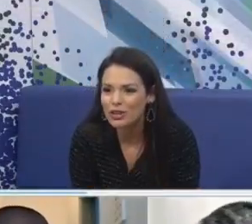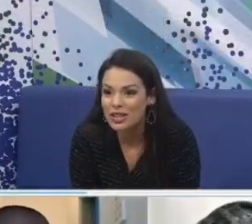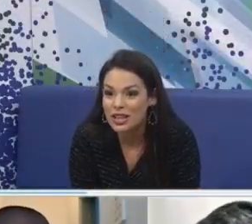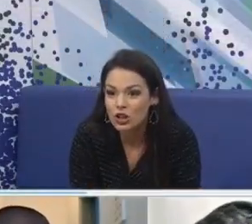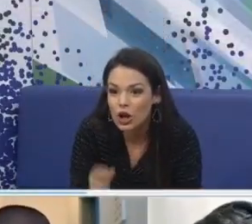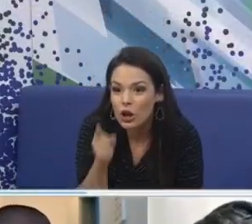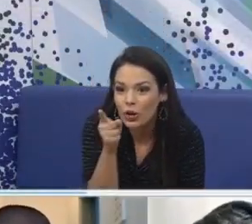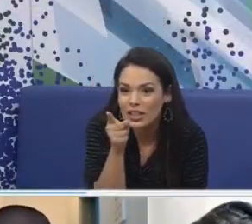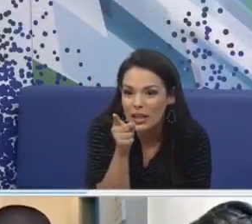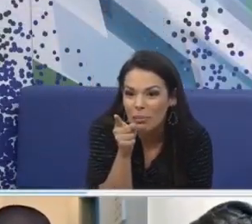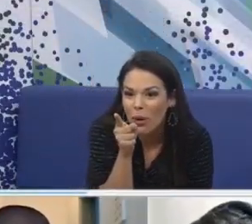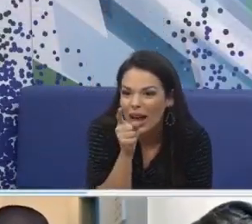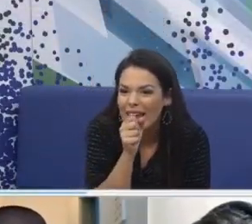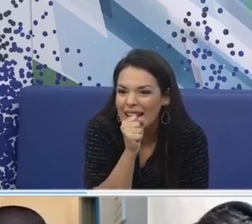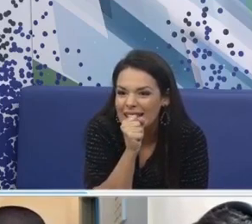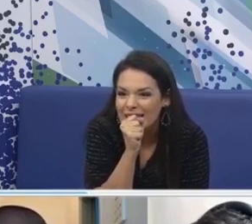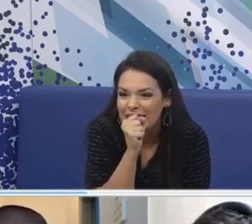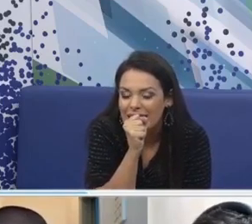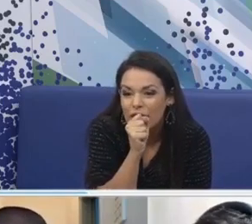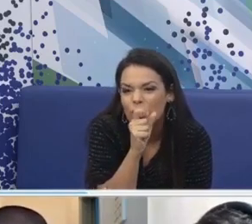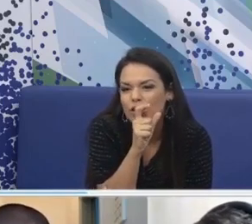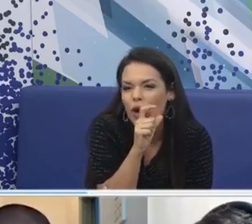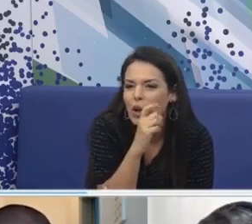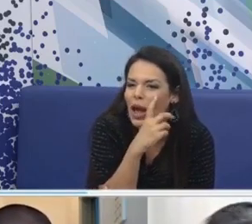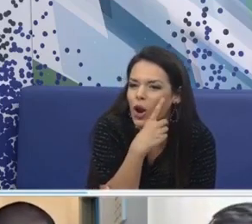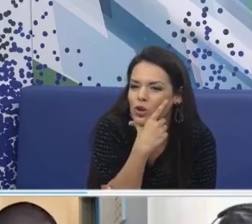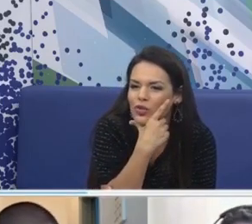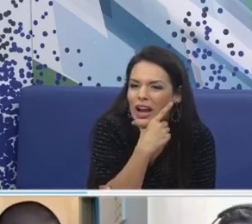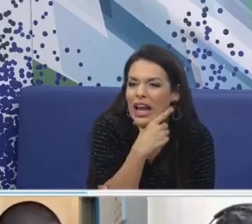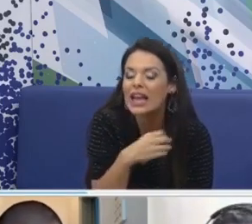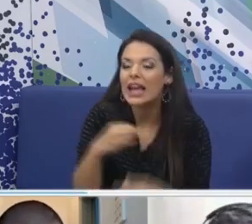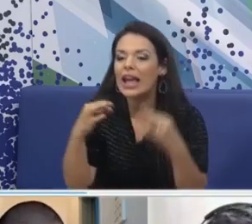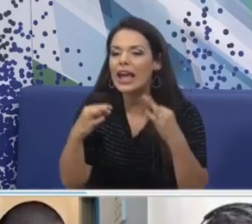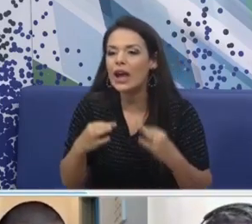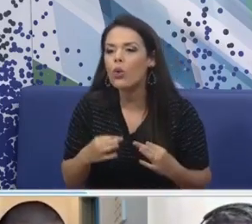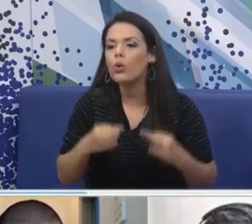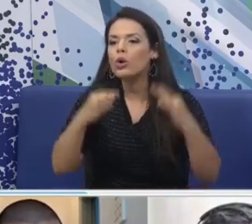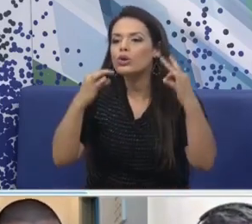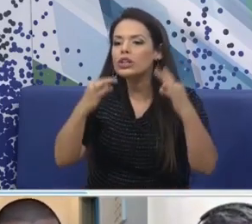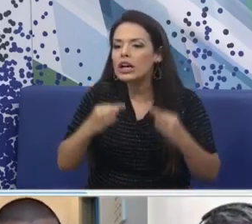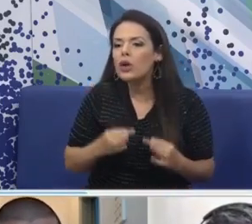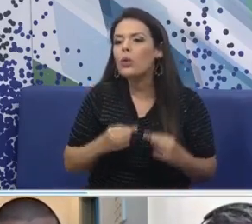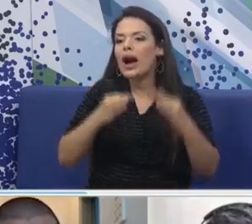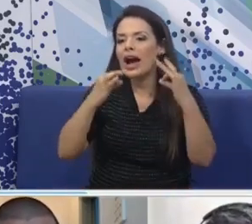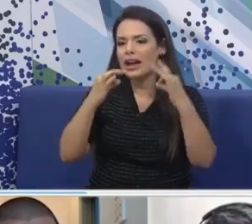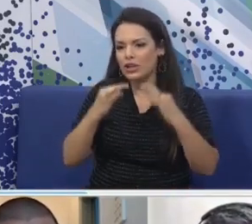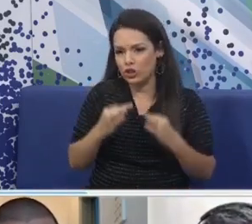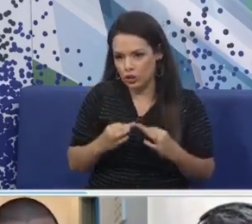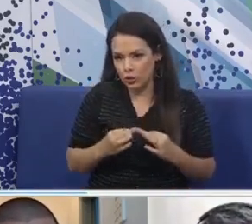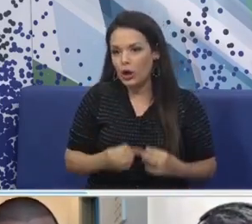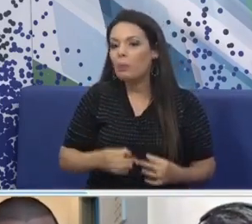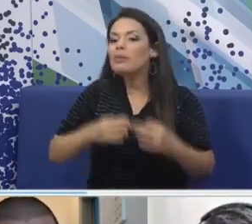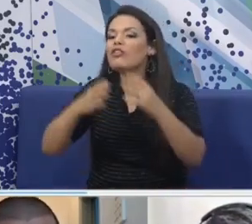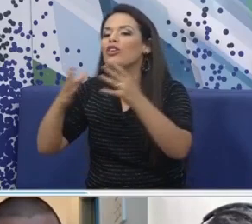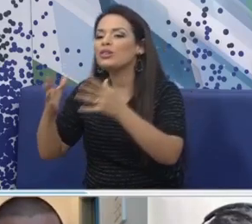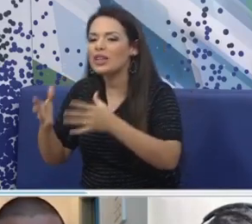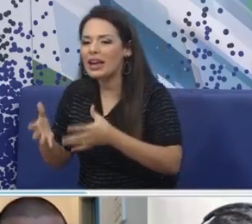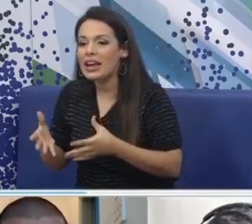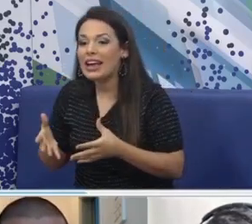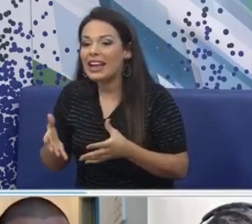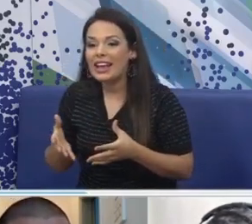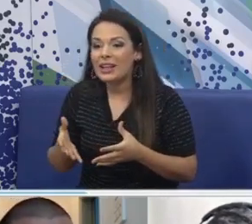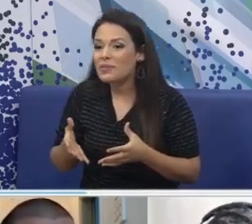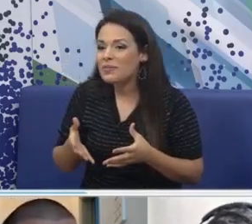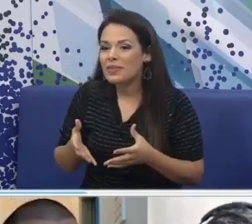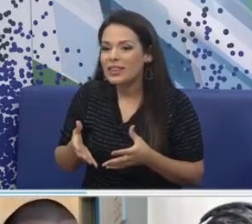raiva que você sente quando essa bola entra e você olha o relógio e fala, eu não acredito. E você...